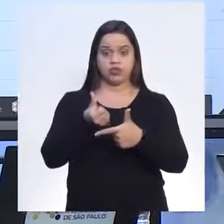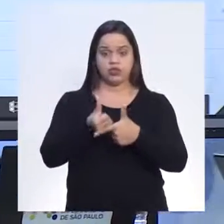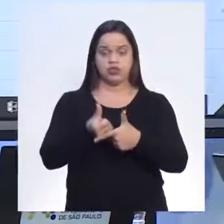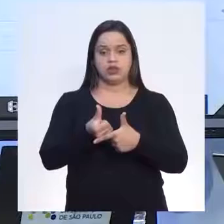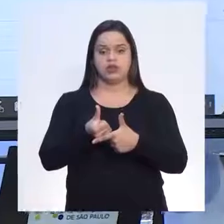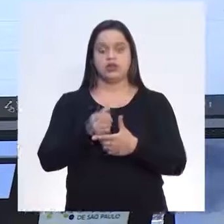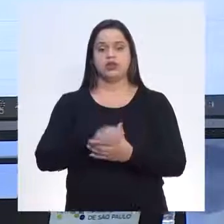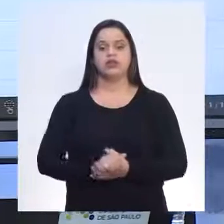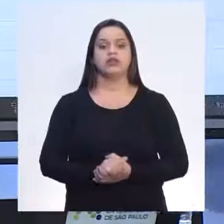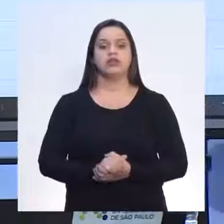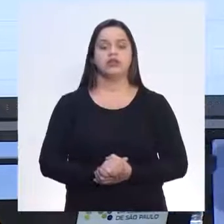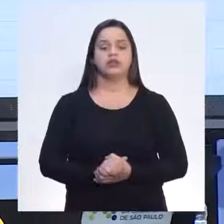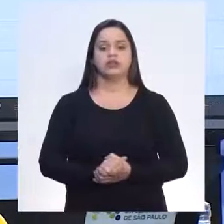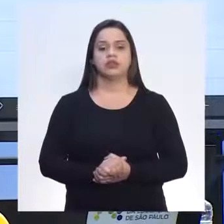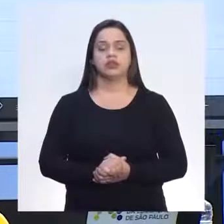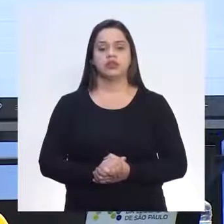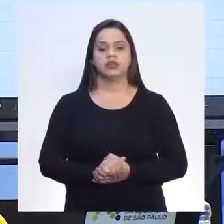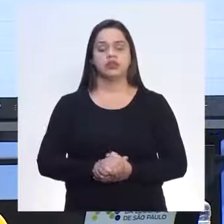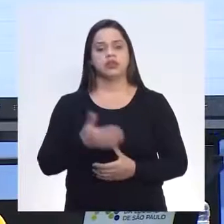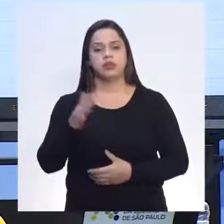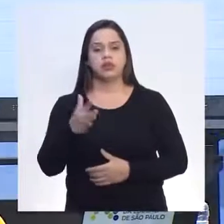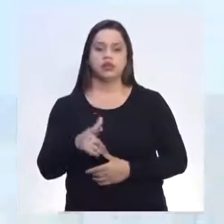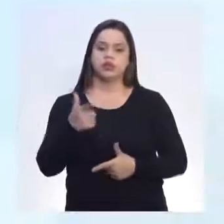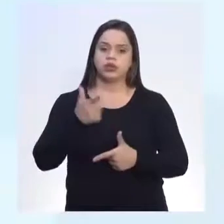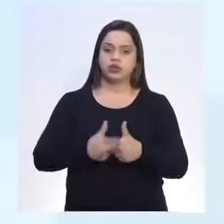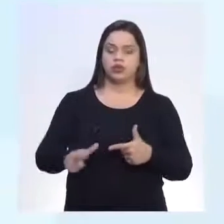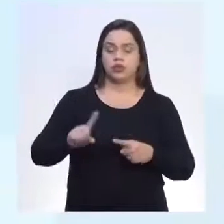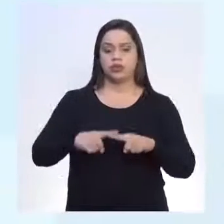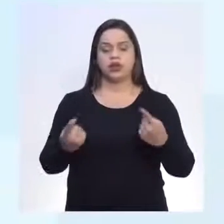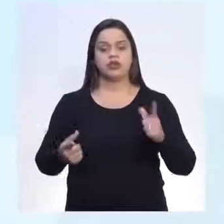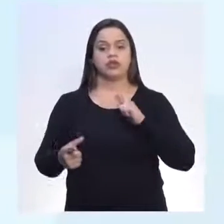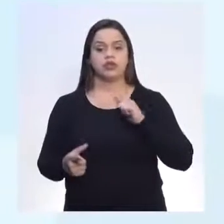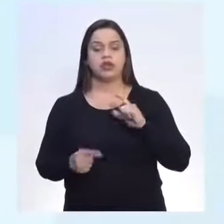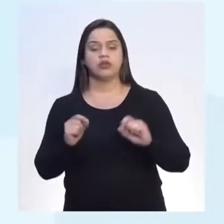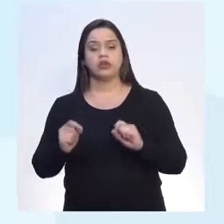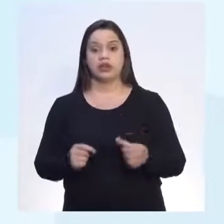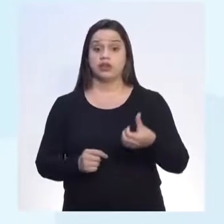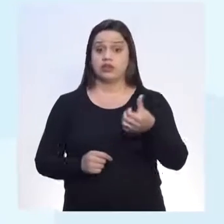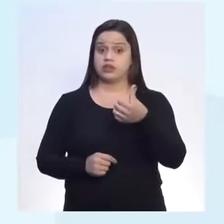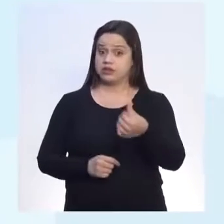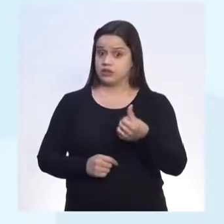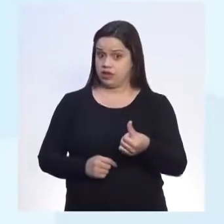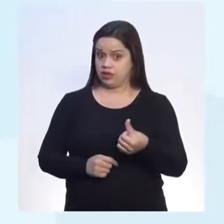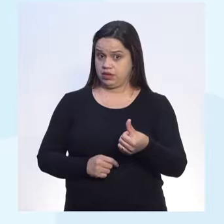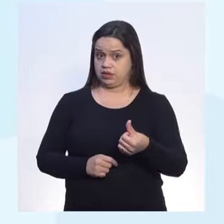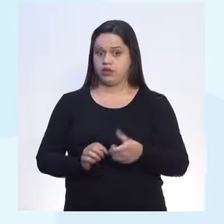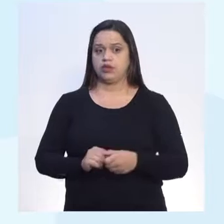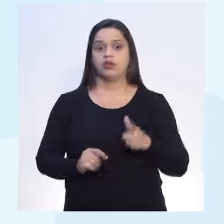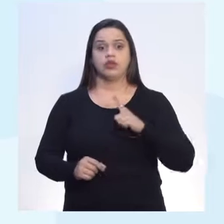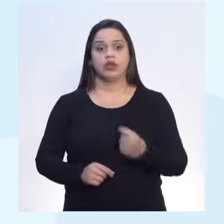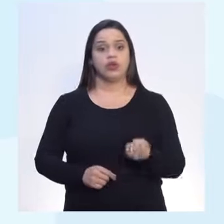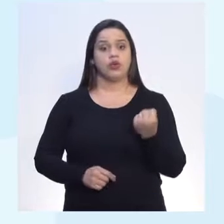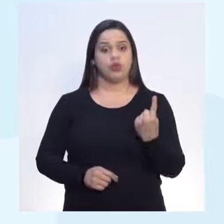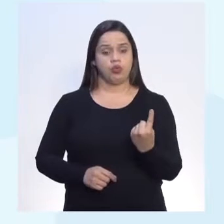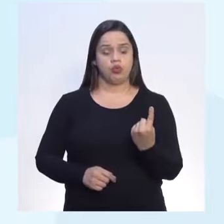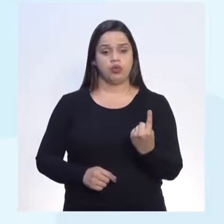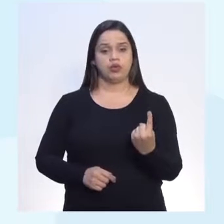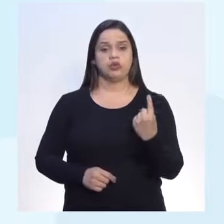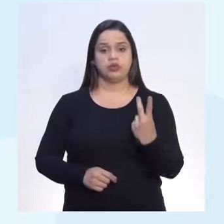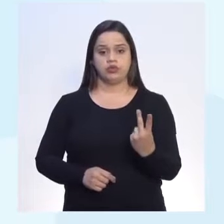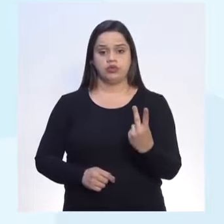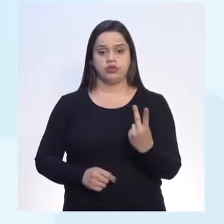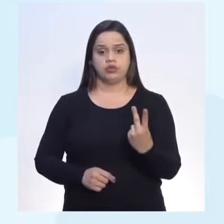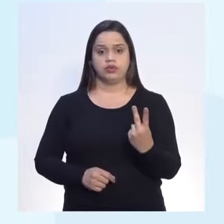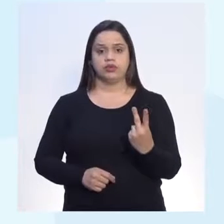Tá mais ou menos dividido aí, mas eu tenho 6 partes, ó. Então, eu tenho 1,